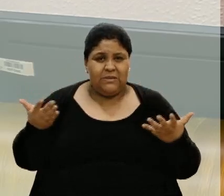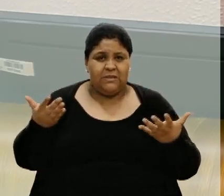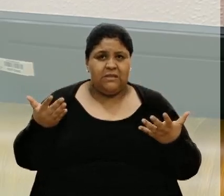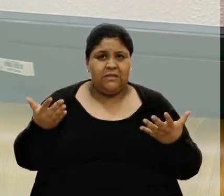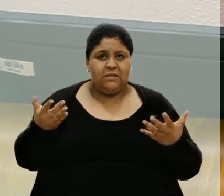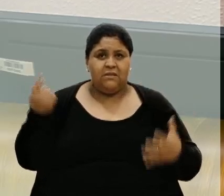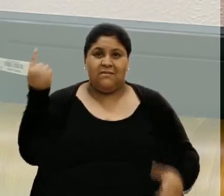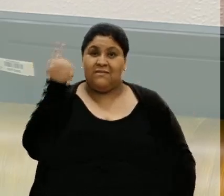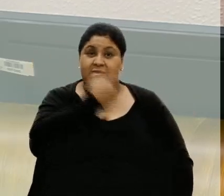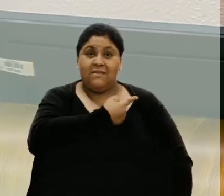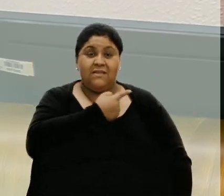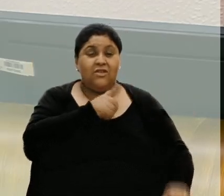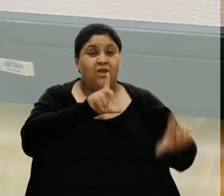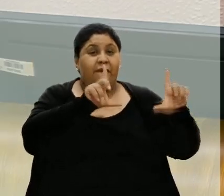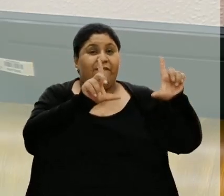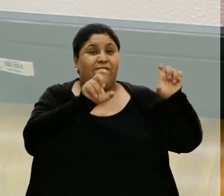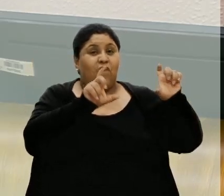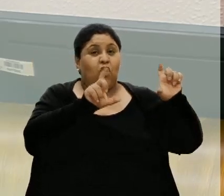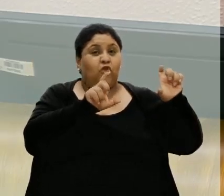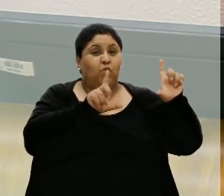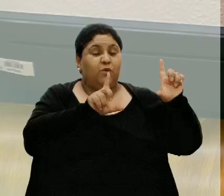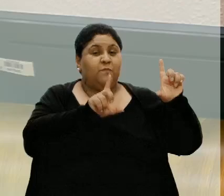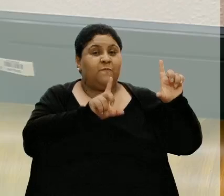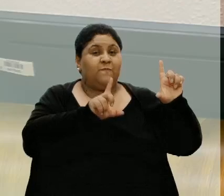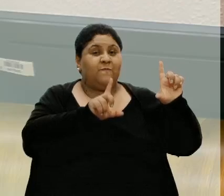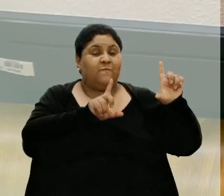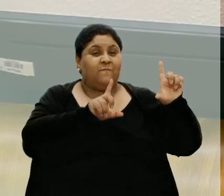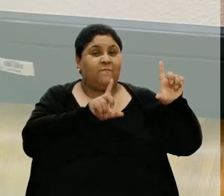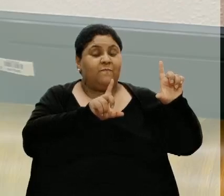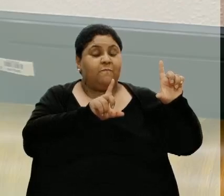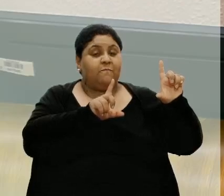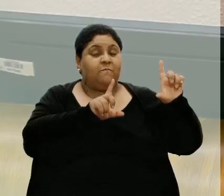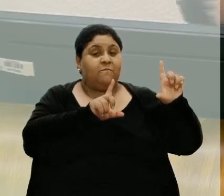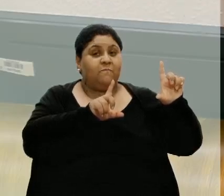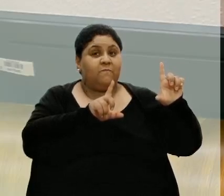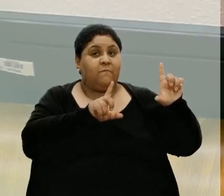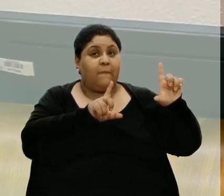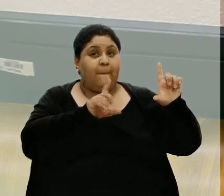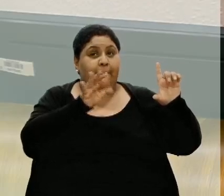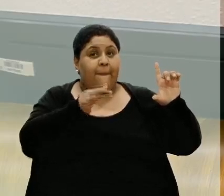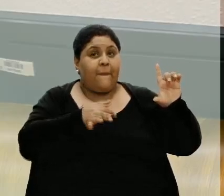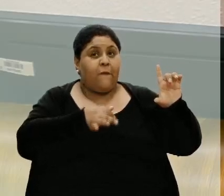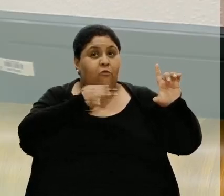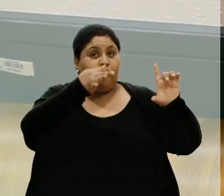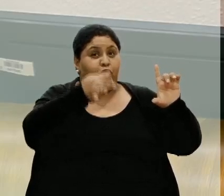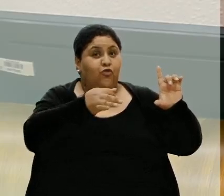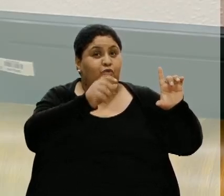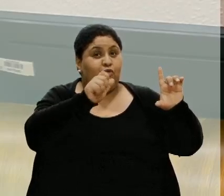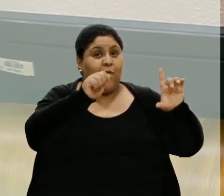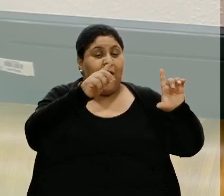Isso aí é a foto, tá? E a imagem do futuro Apolinário.